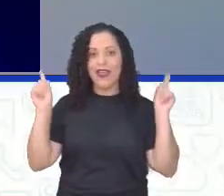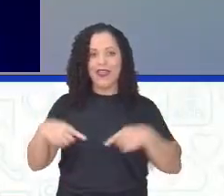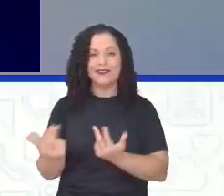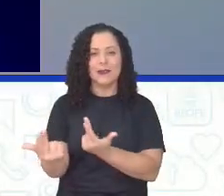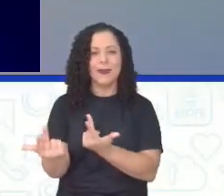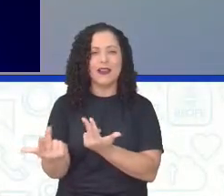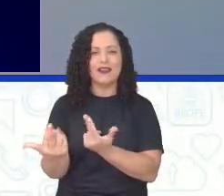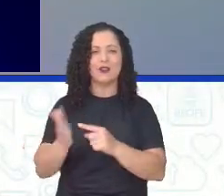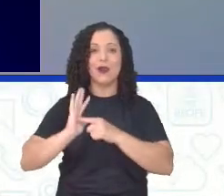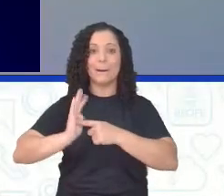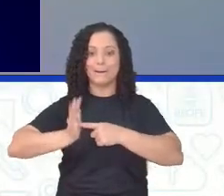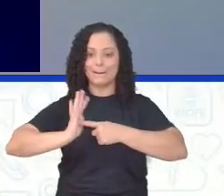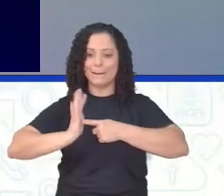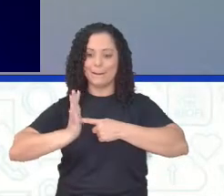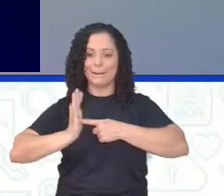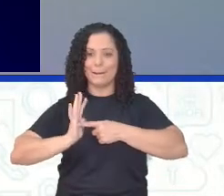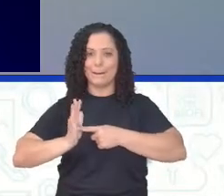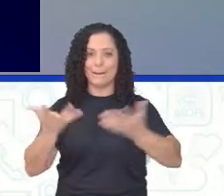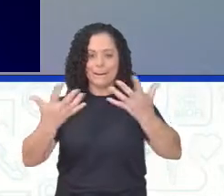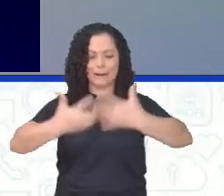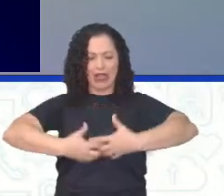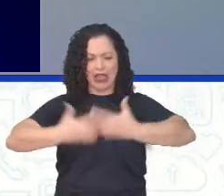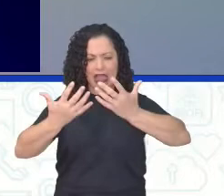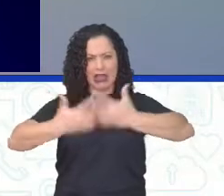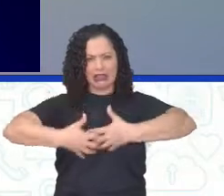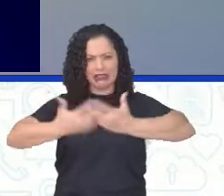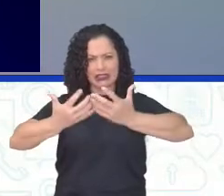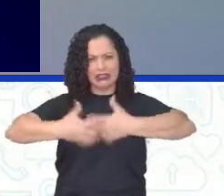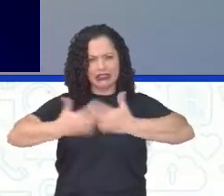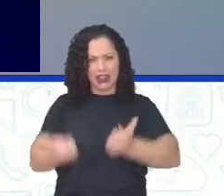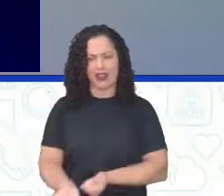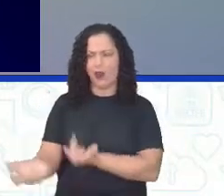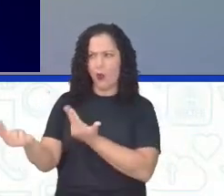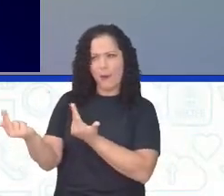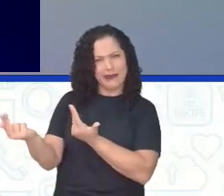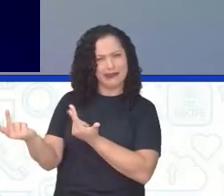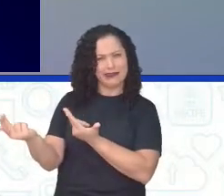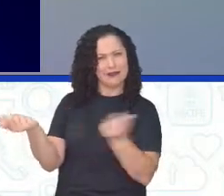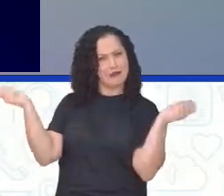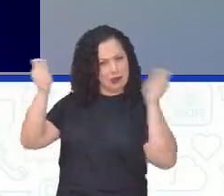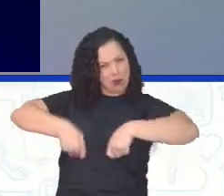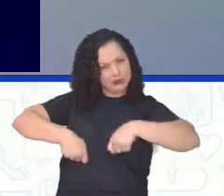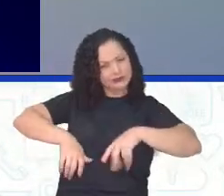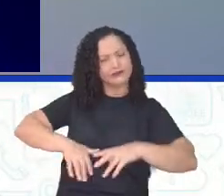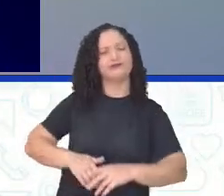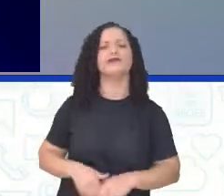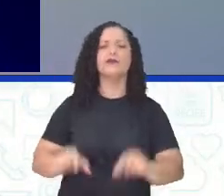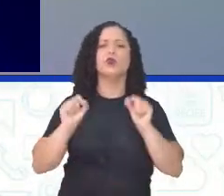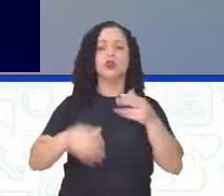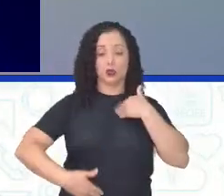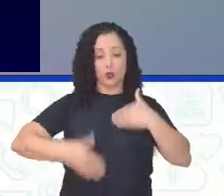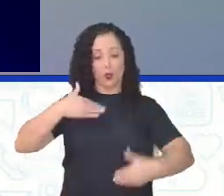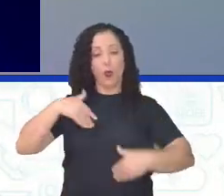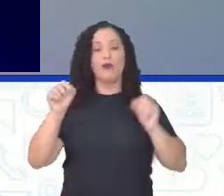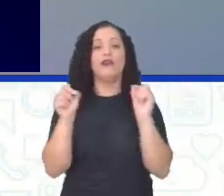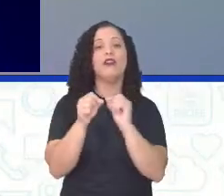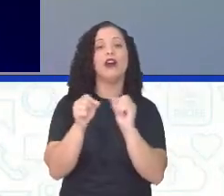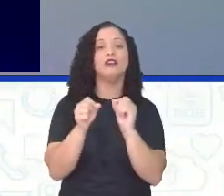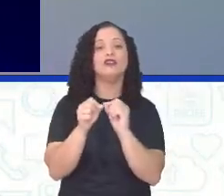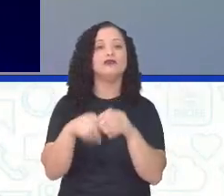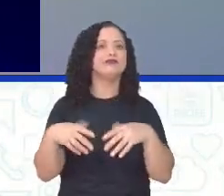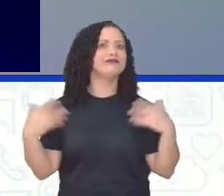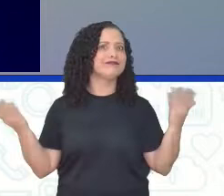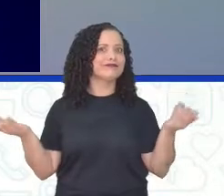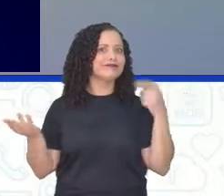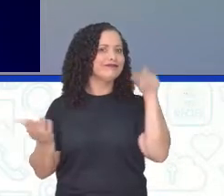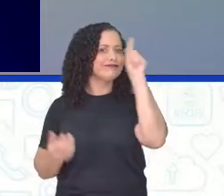máquina. E está dizendo assim, será que o nosso corpo pode ser comparado a uma máquina? O que o nosso corpo faz? E aí a gente começa